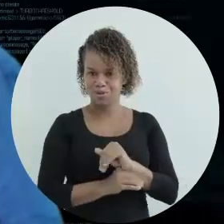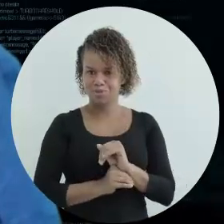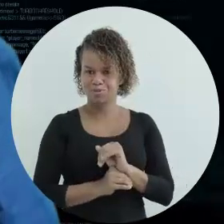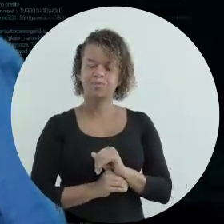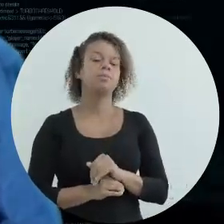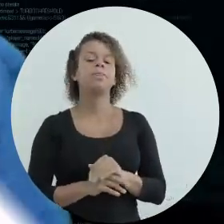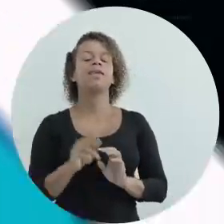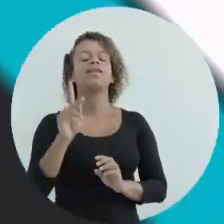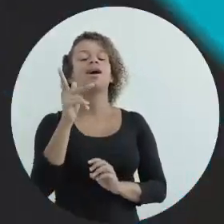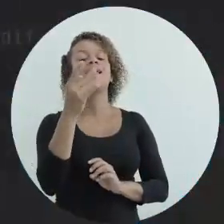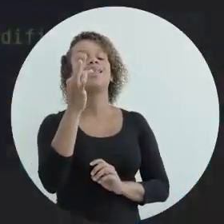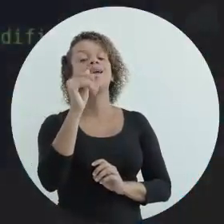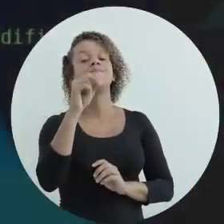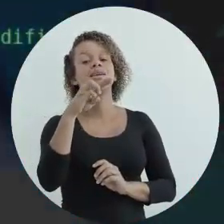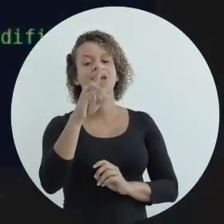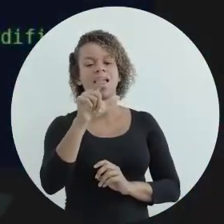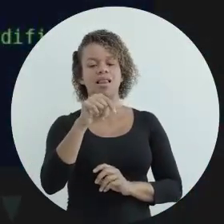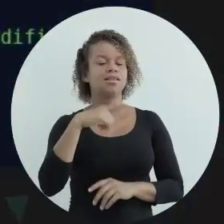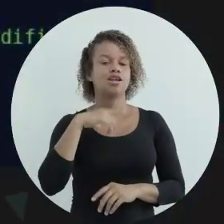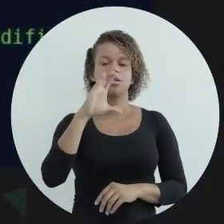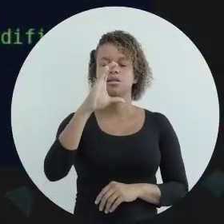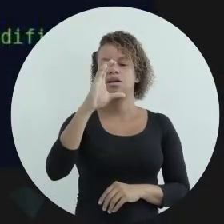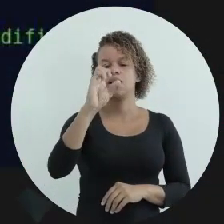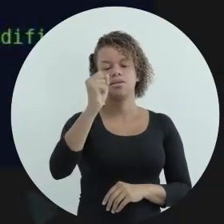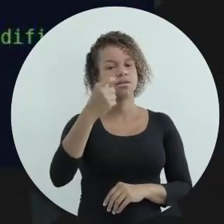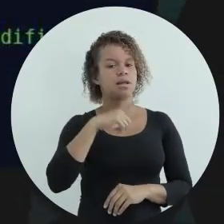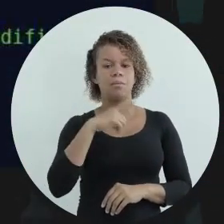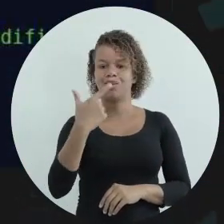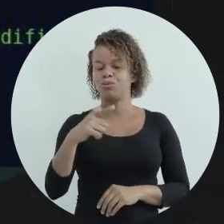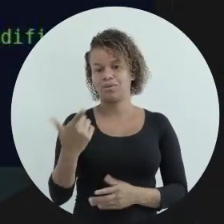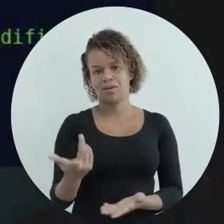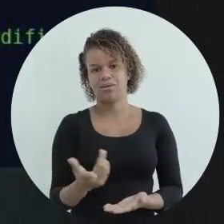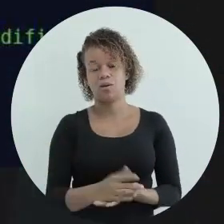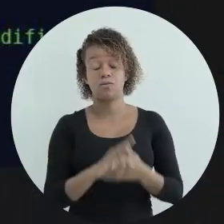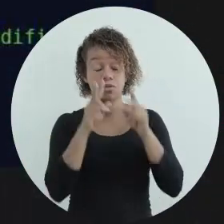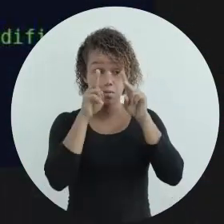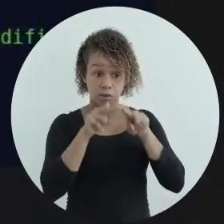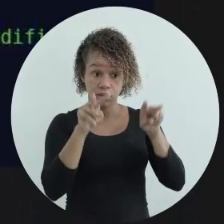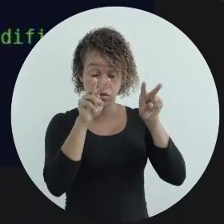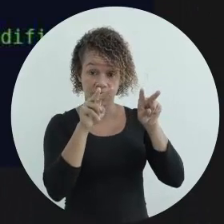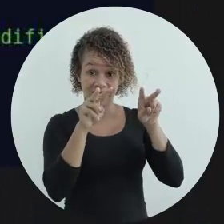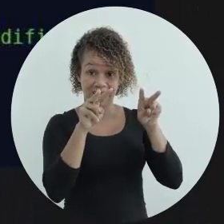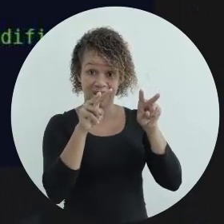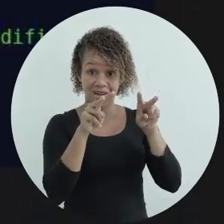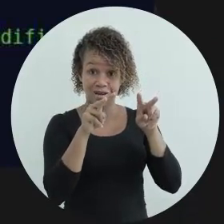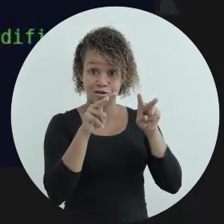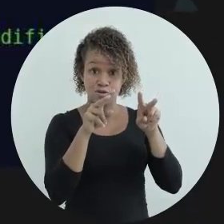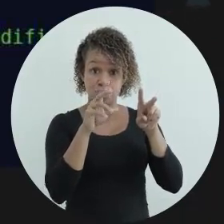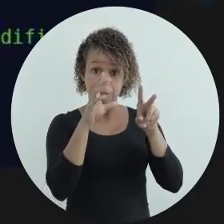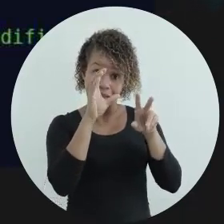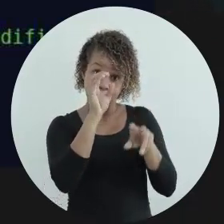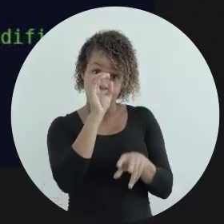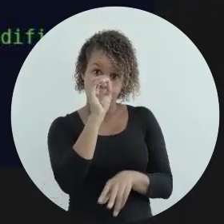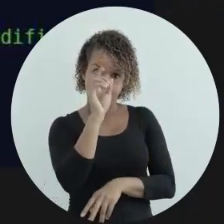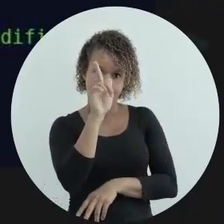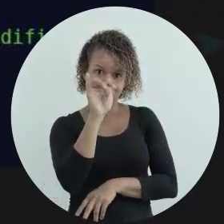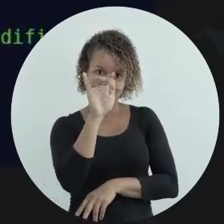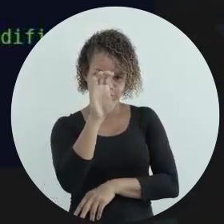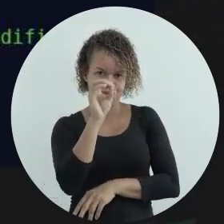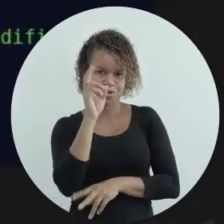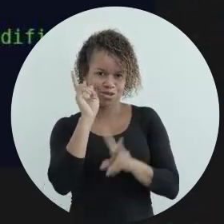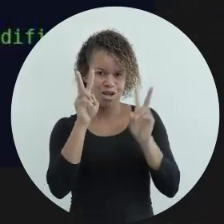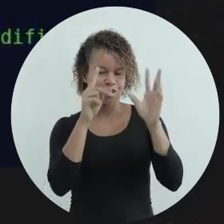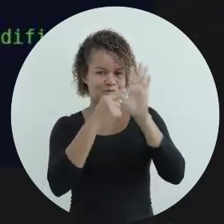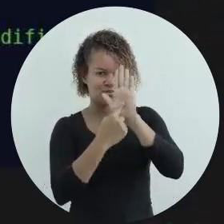isso, o CSS não tem isso. Como vocês podem ver, a gente tem agora um código. Esse código que está sendo exibido, ele